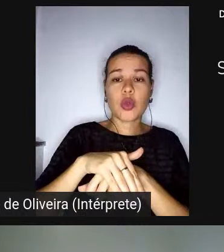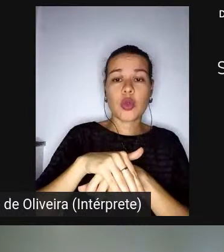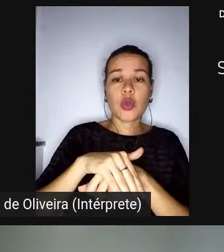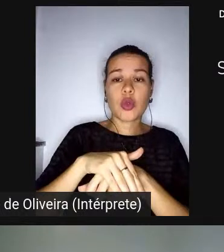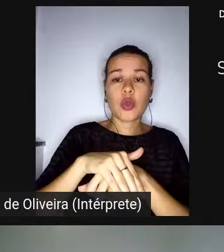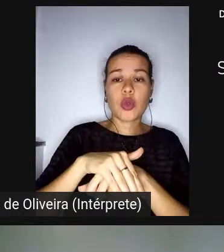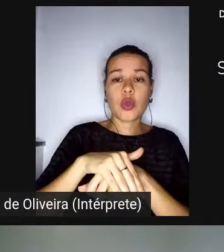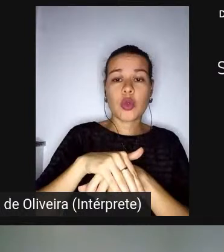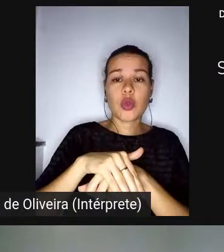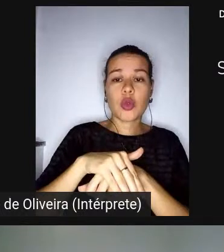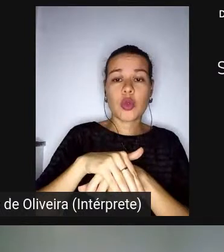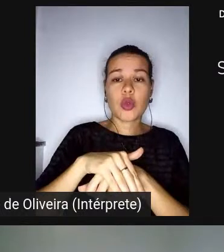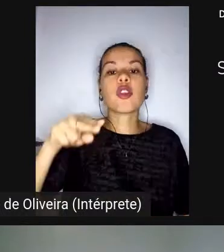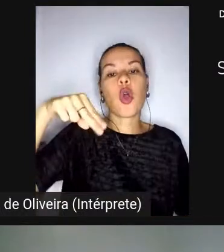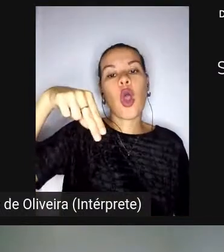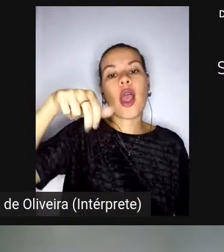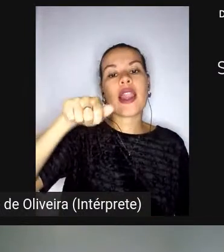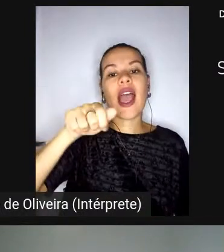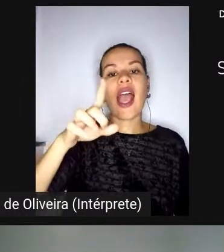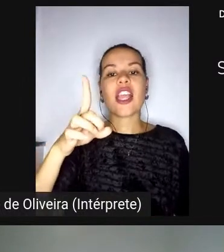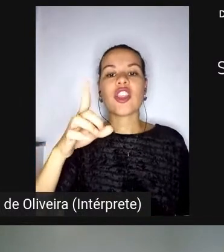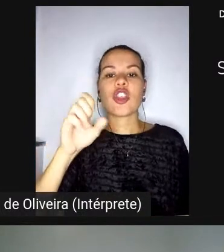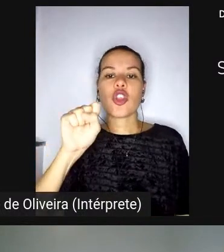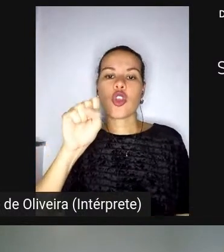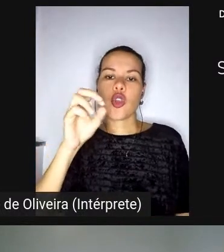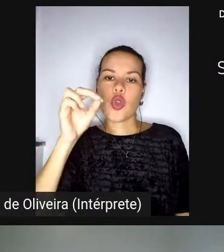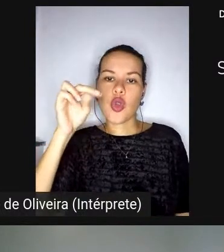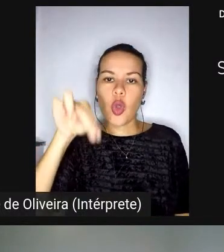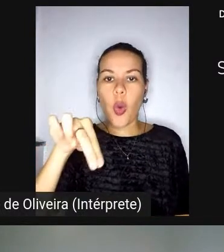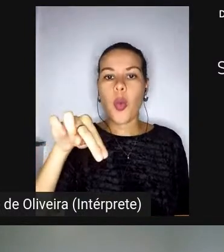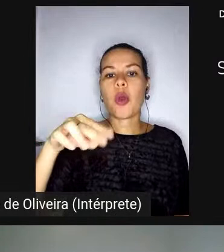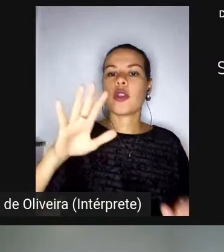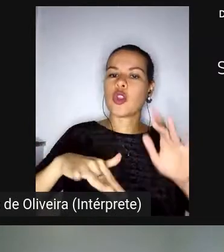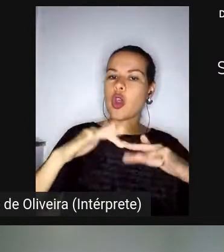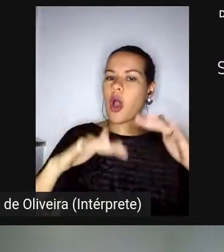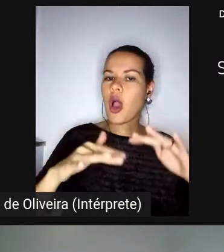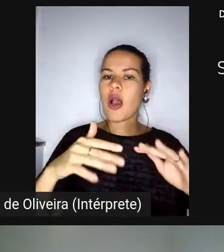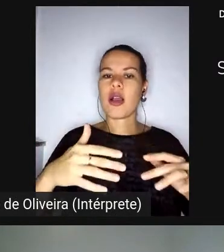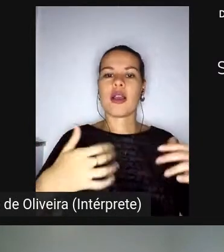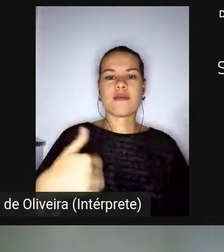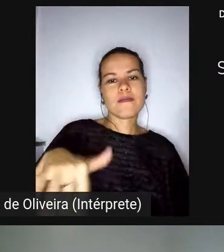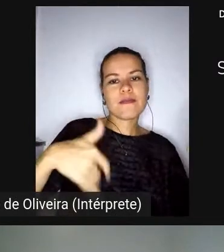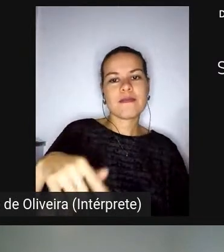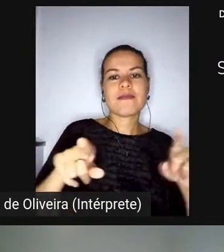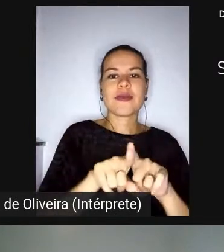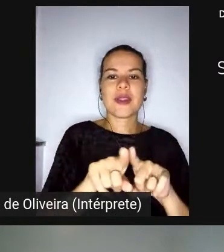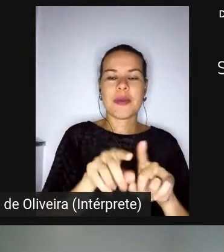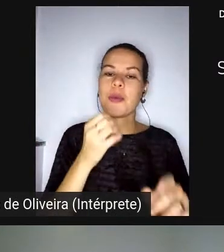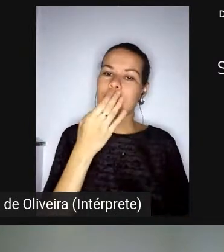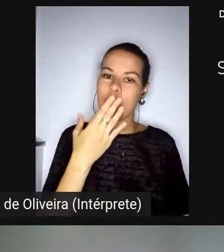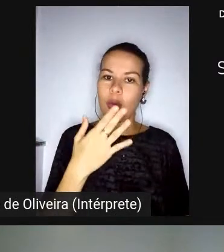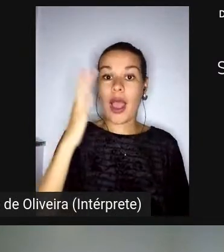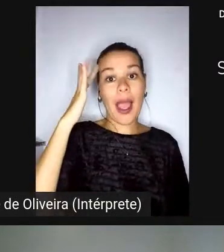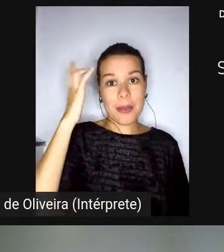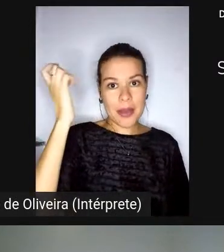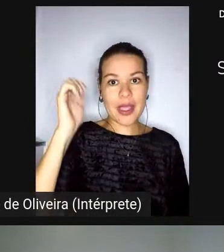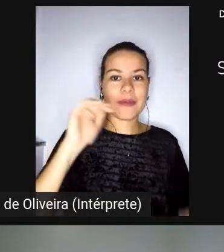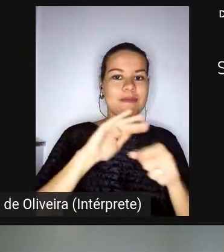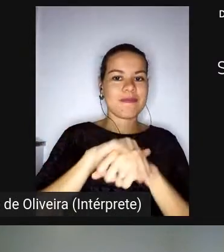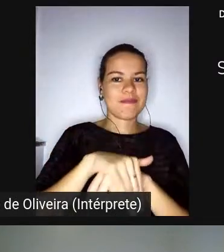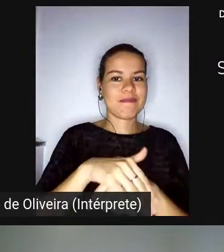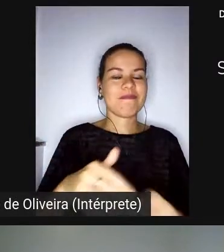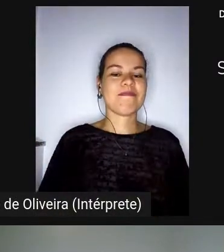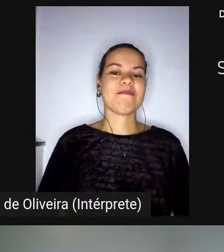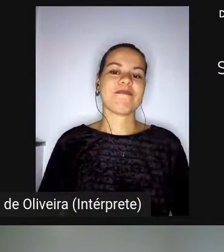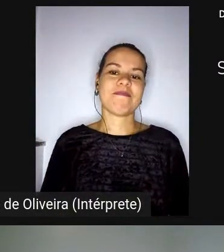evento lúdico para vocês Tá certo então passar a palavra que eu sou Sérgio aproveitem um